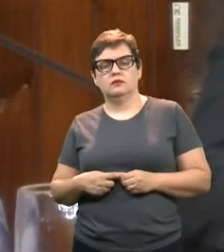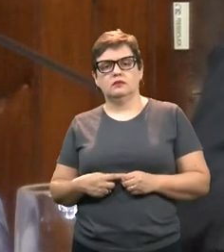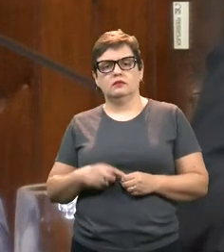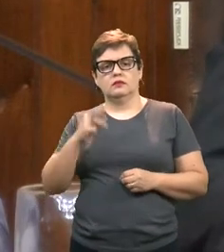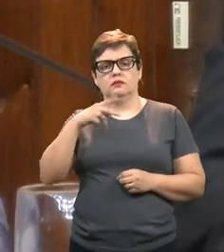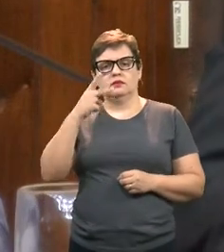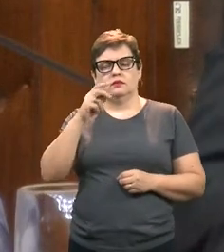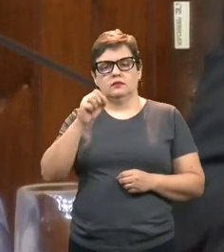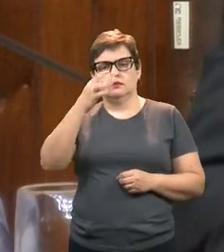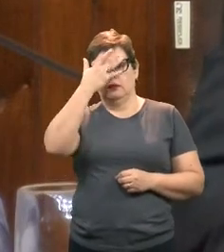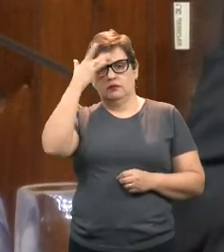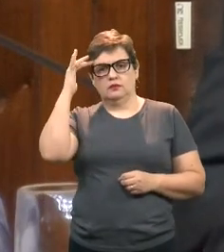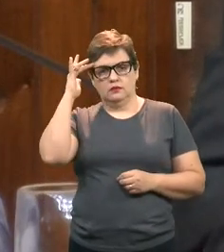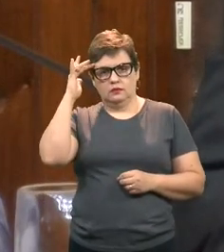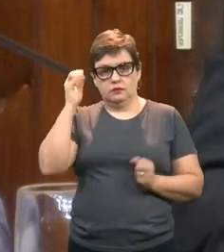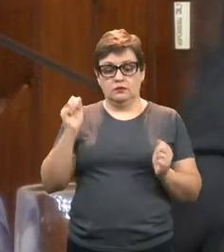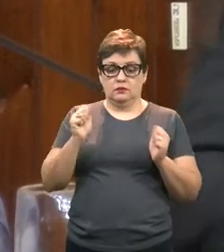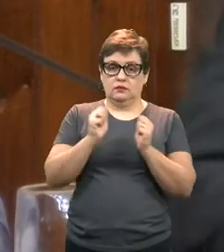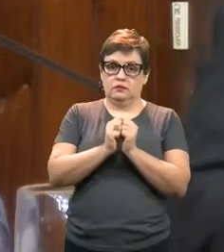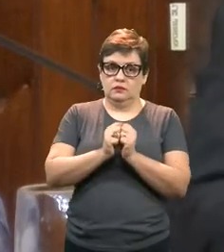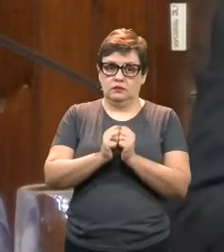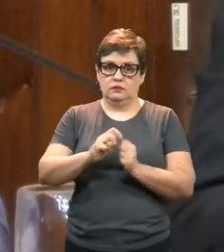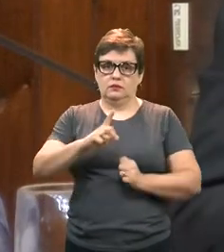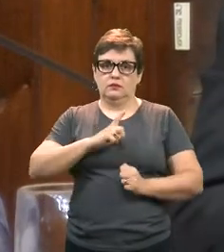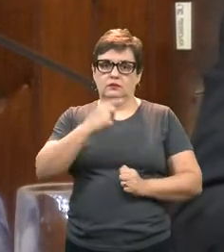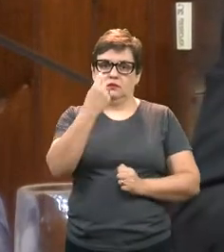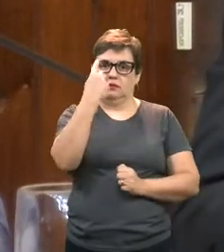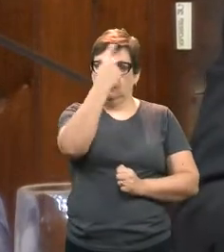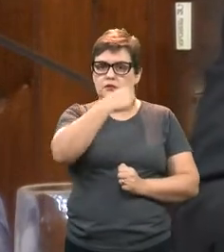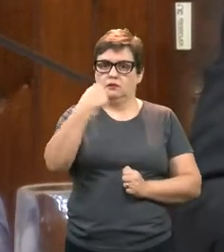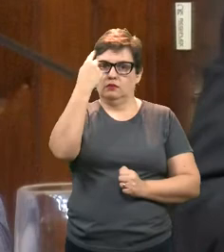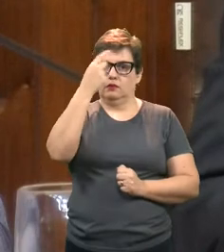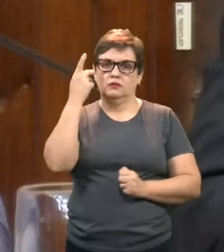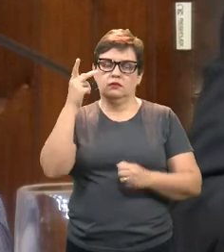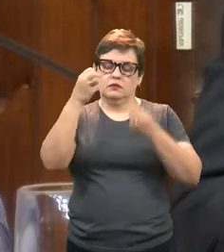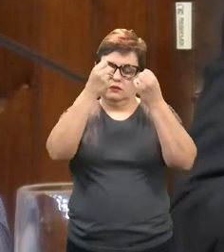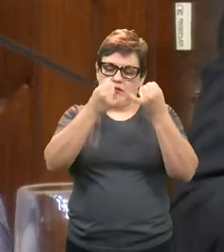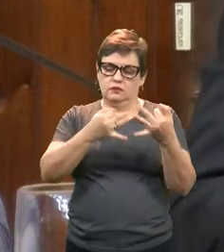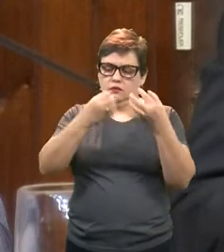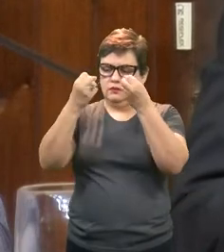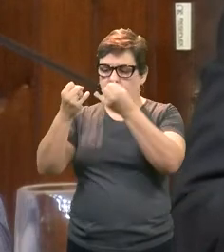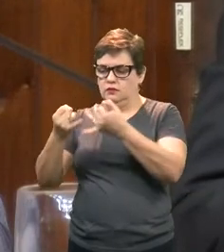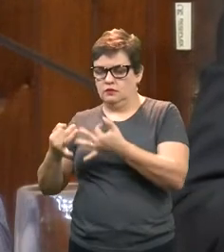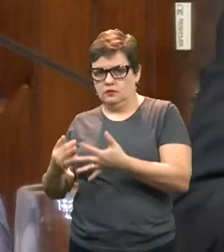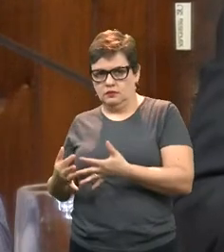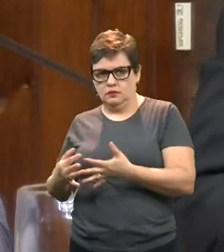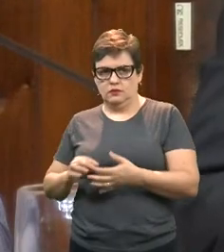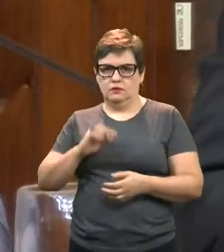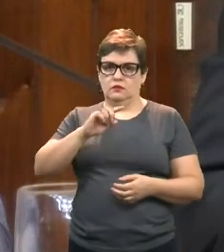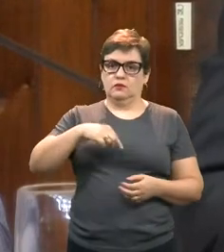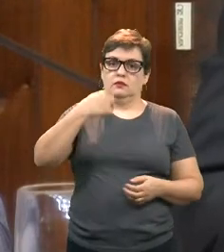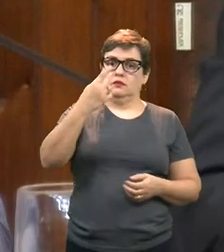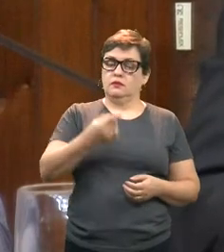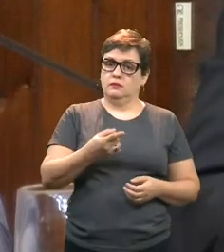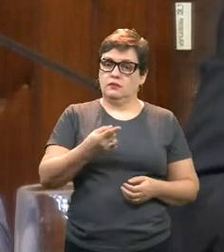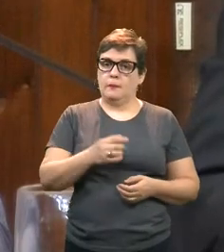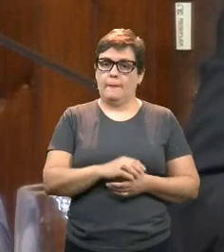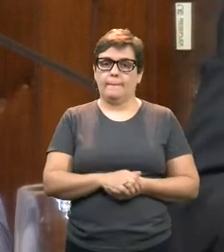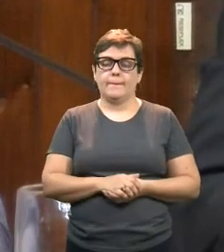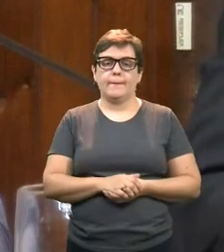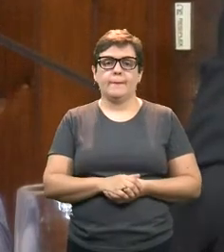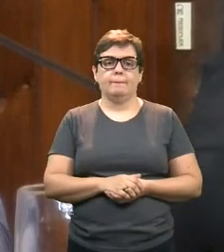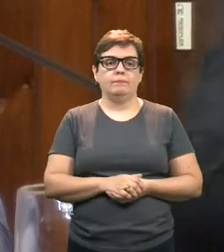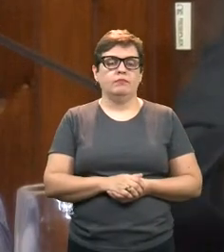expositores, em conjunto, dispõem de uma hora para realizar suas exposições. Desta forma,